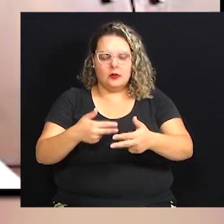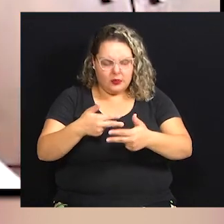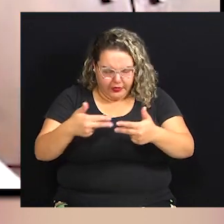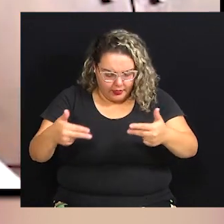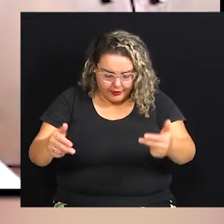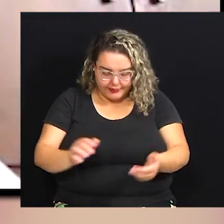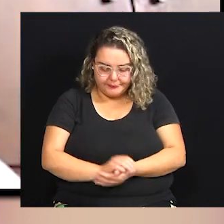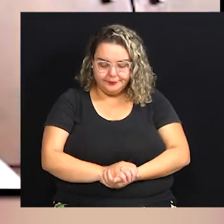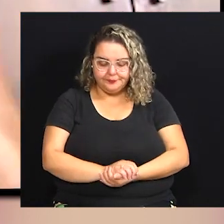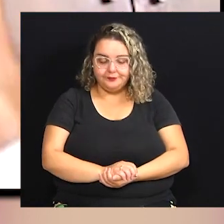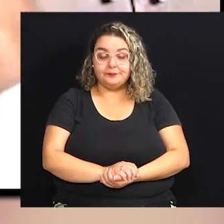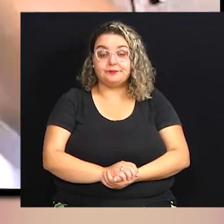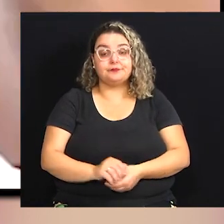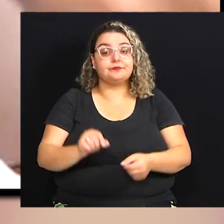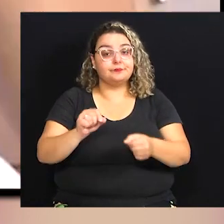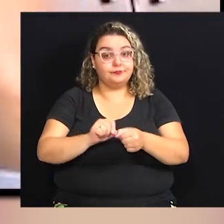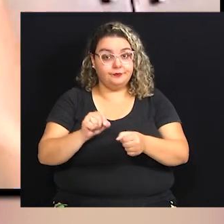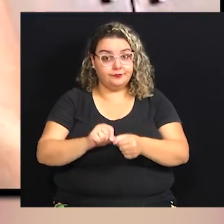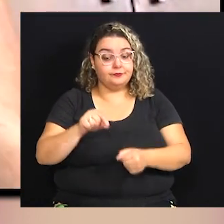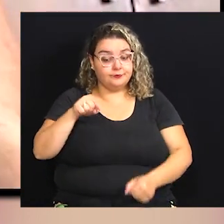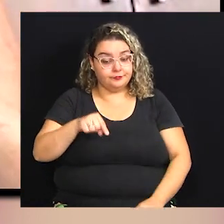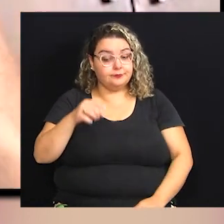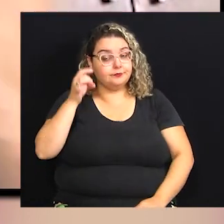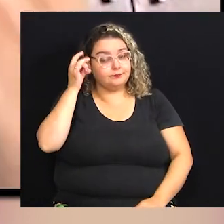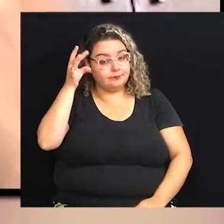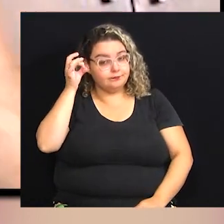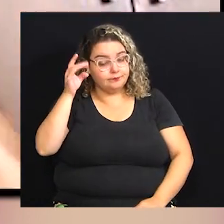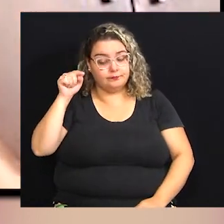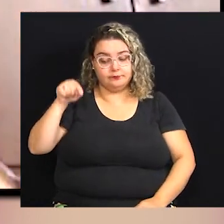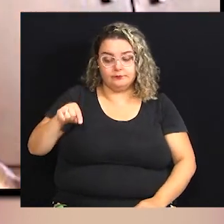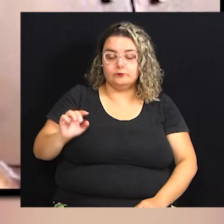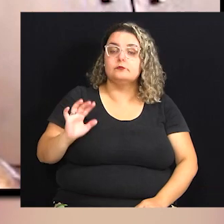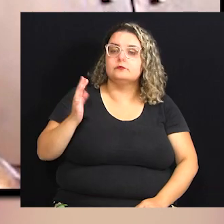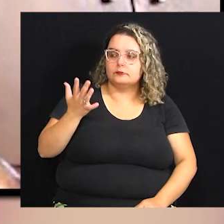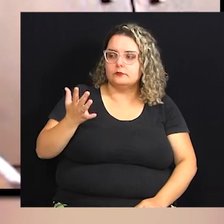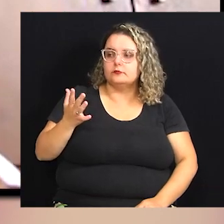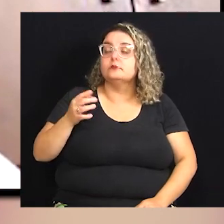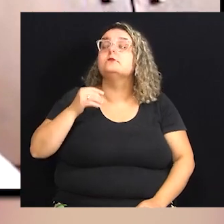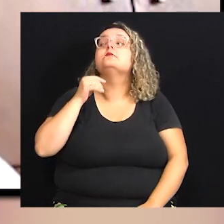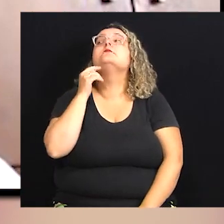condições que podem estar fazendo com que essa dor de cabeça, com que essa enxaqueca